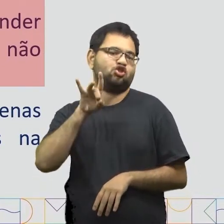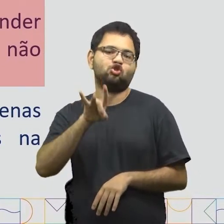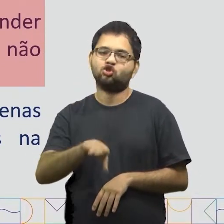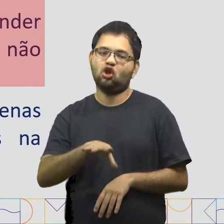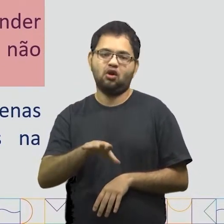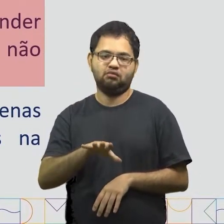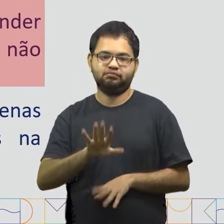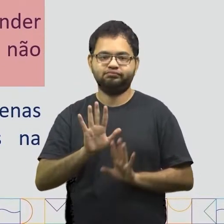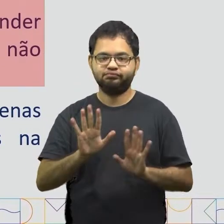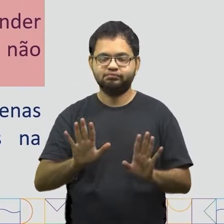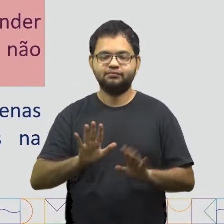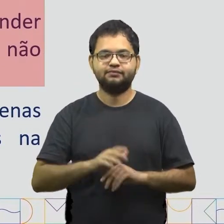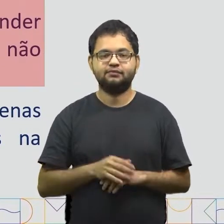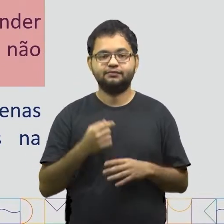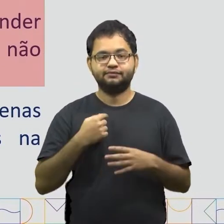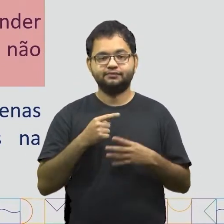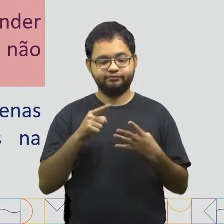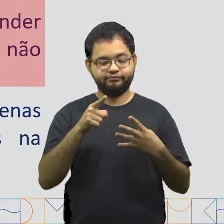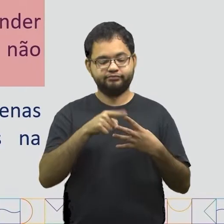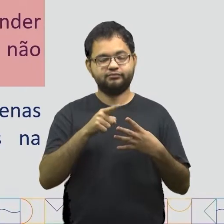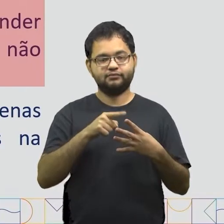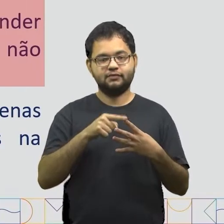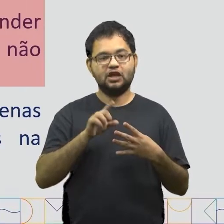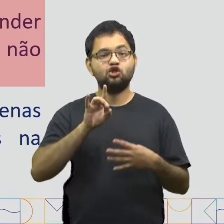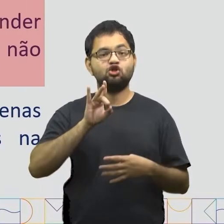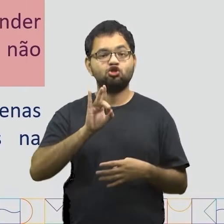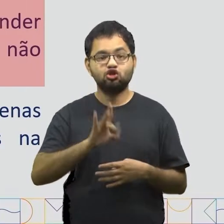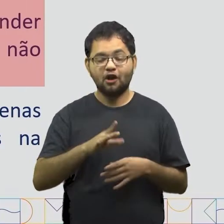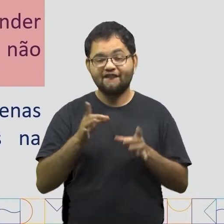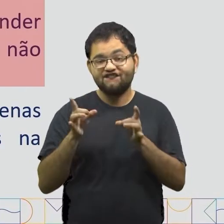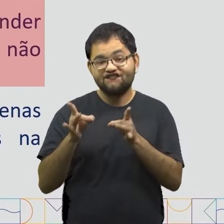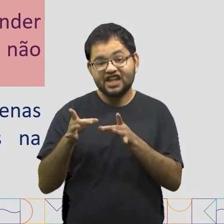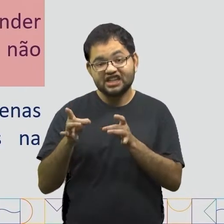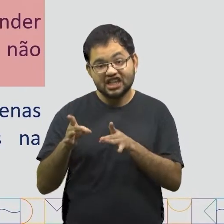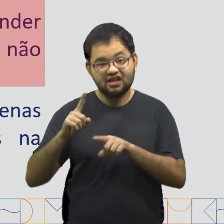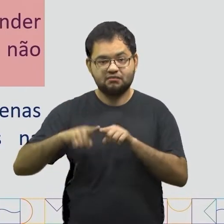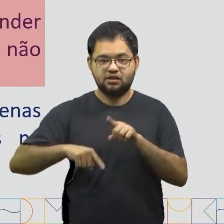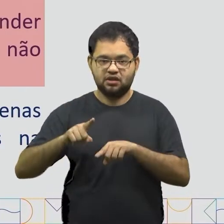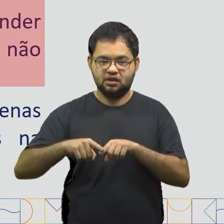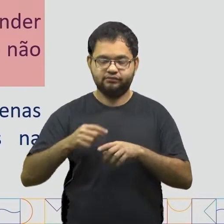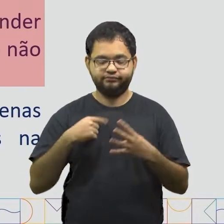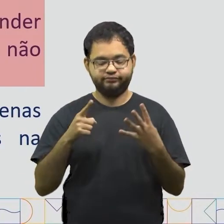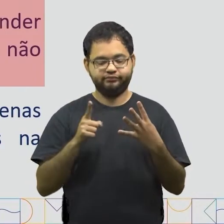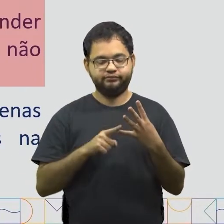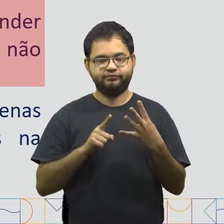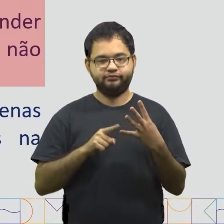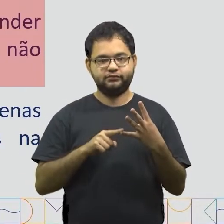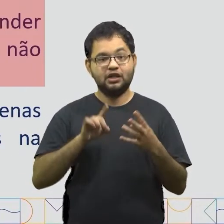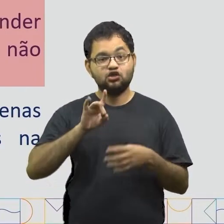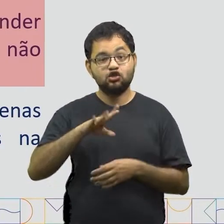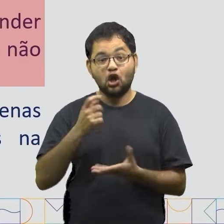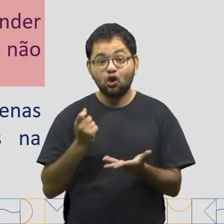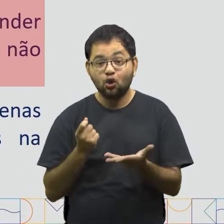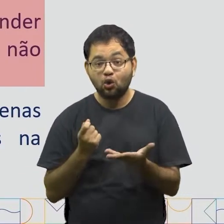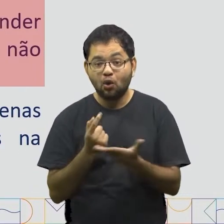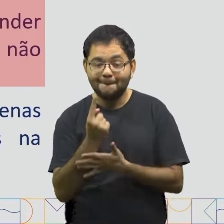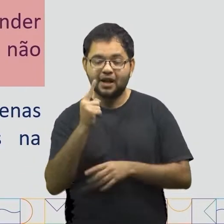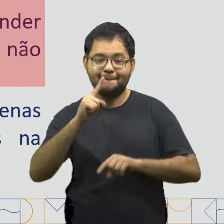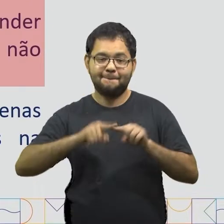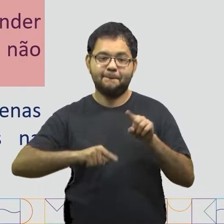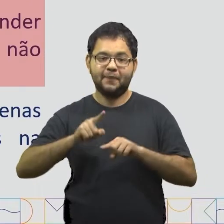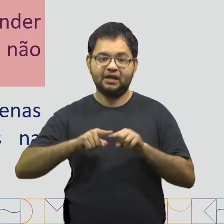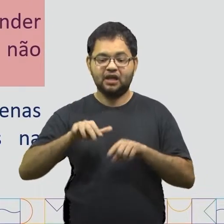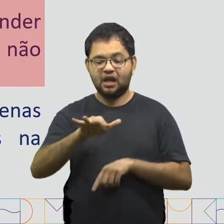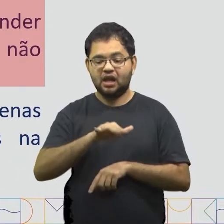alternativa ar apenas para vender suas mercadorias na Alternativa de apenas para